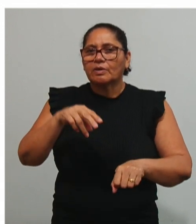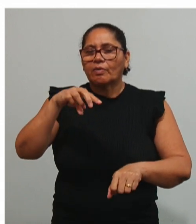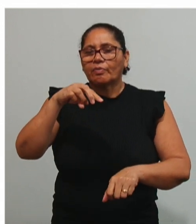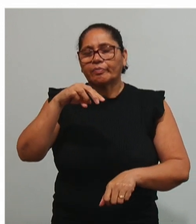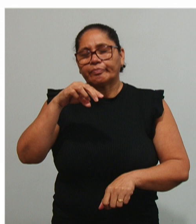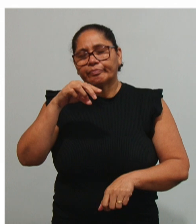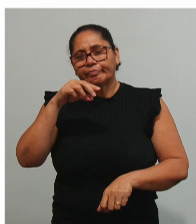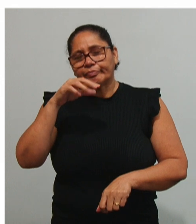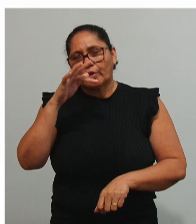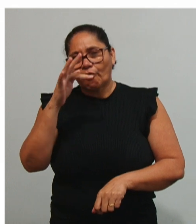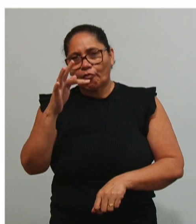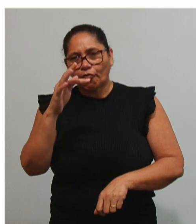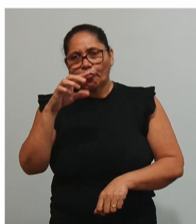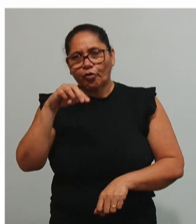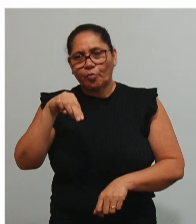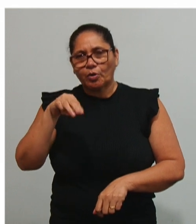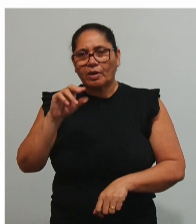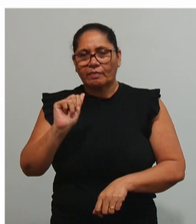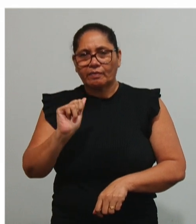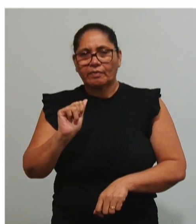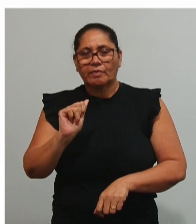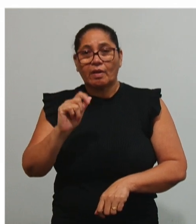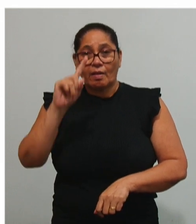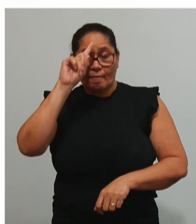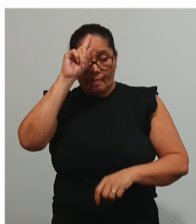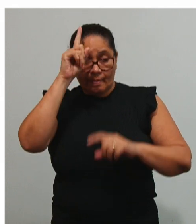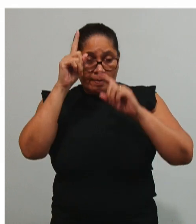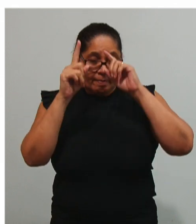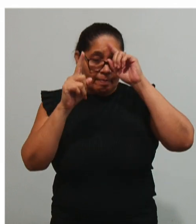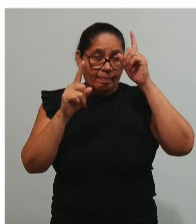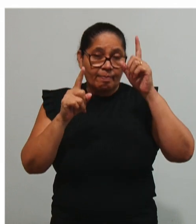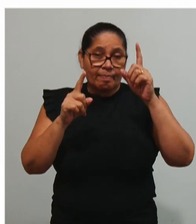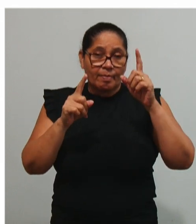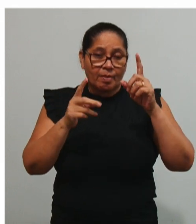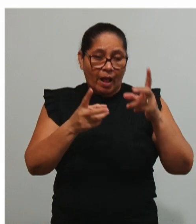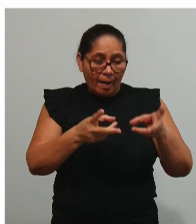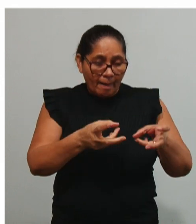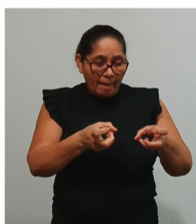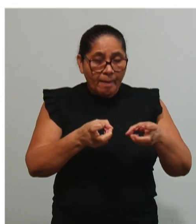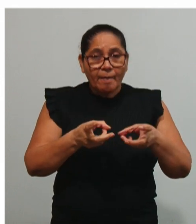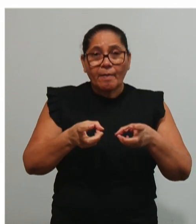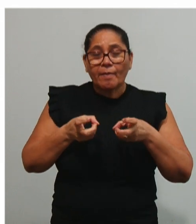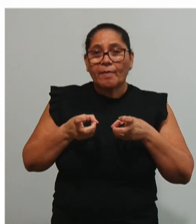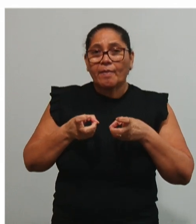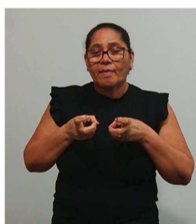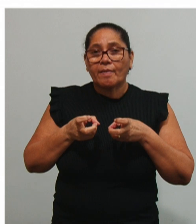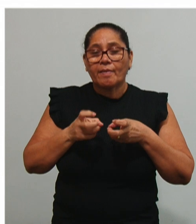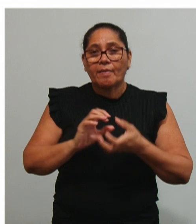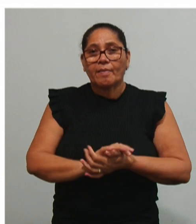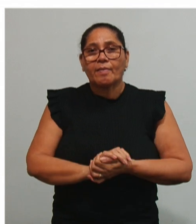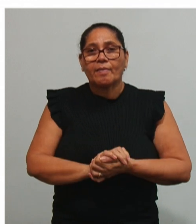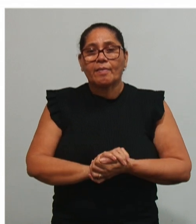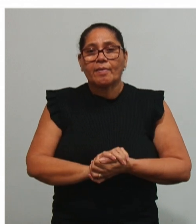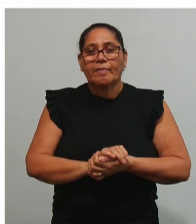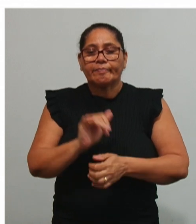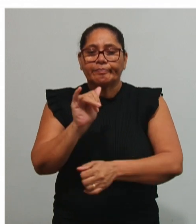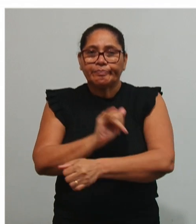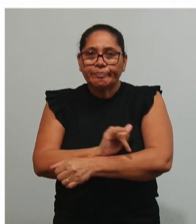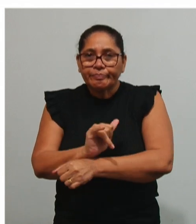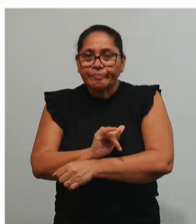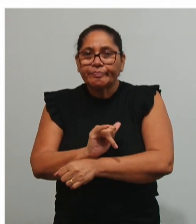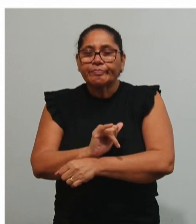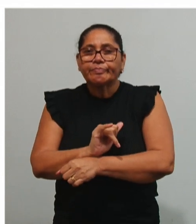Na formação, você tem uma ideia de concepção da estratégia,